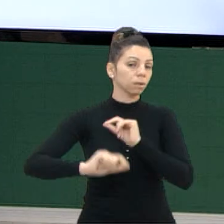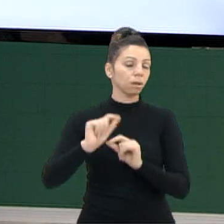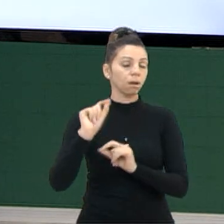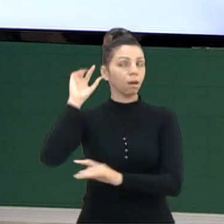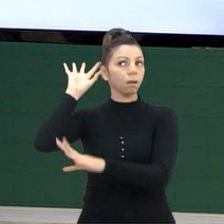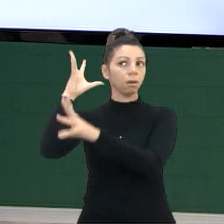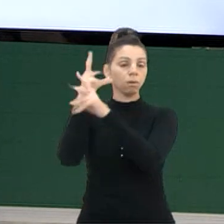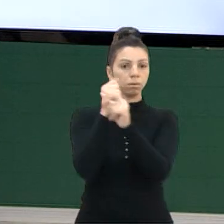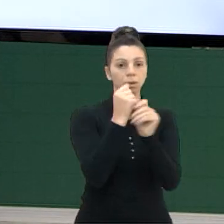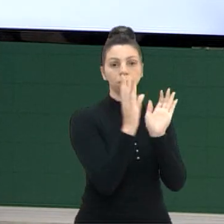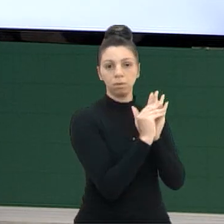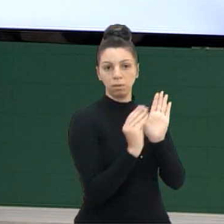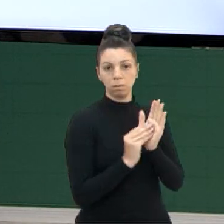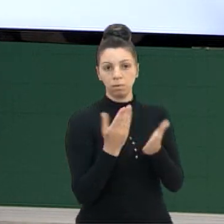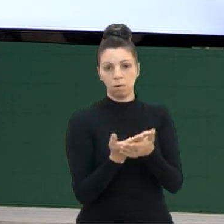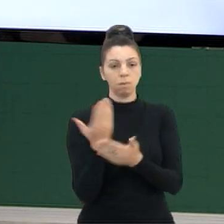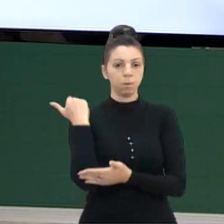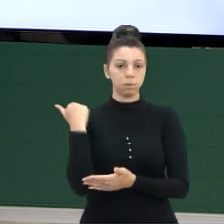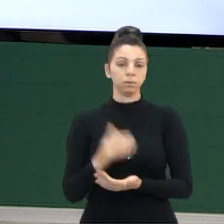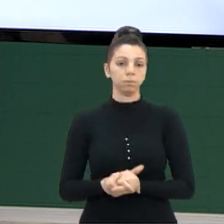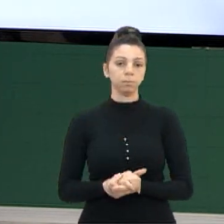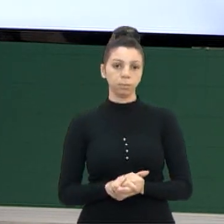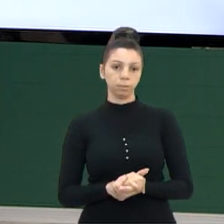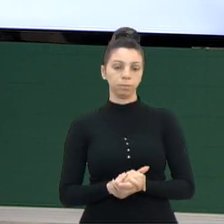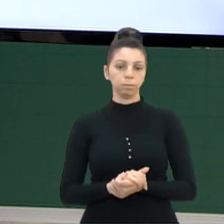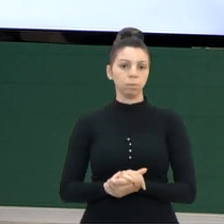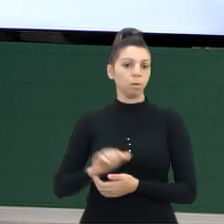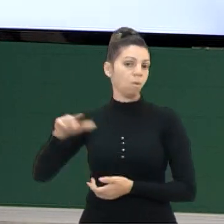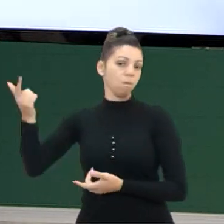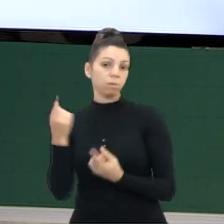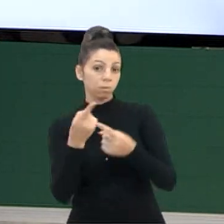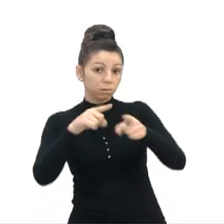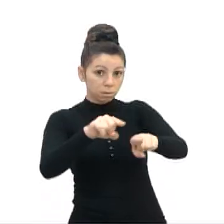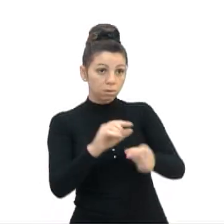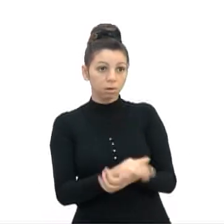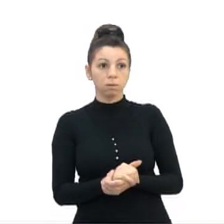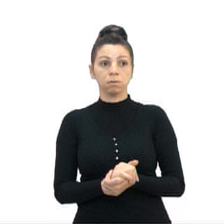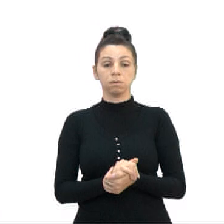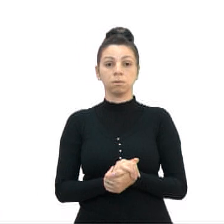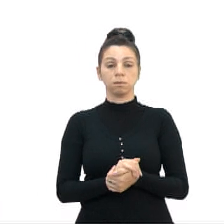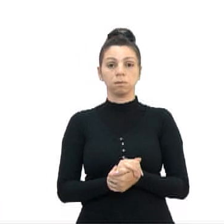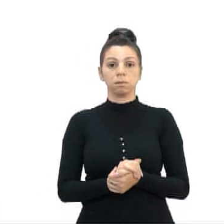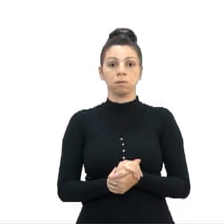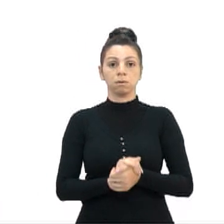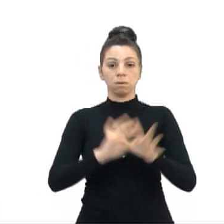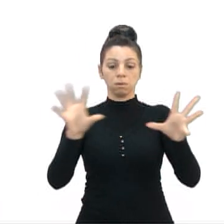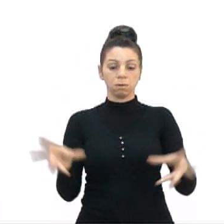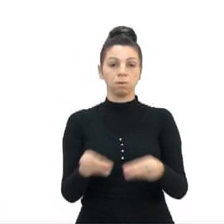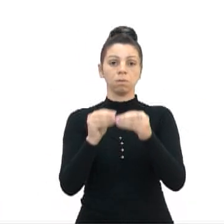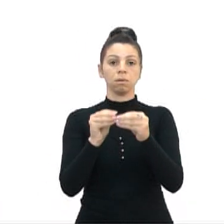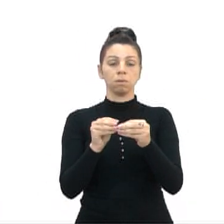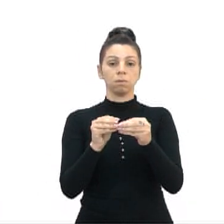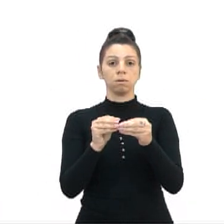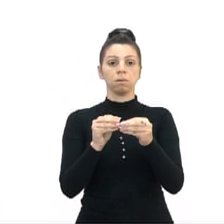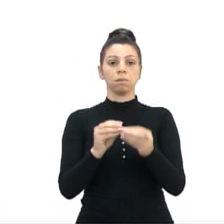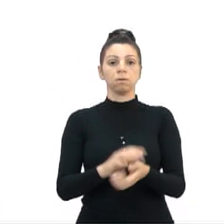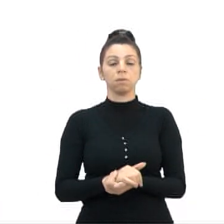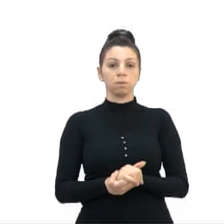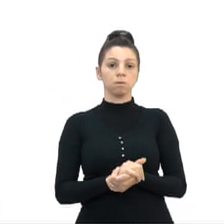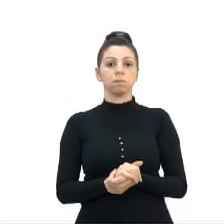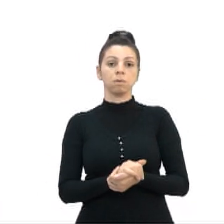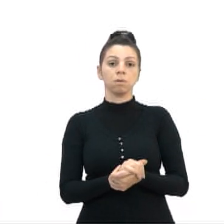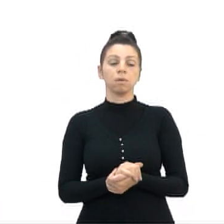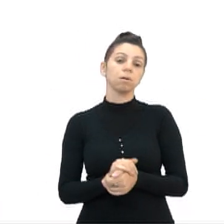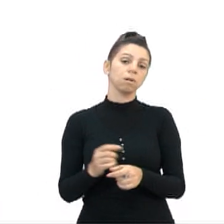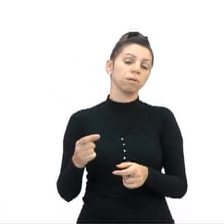passada. Vamos continuar? Outro desafio, reduz os termos semelhantes nas seguintes expressões. Nós vimos na aula passada